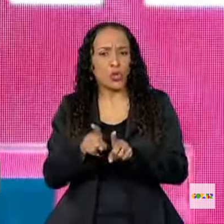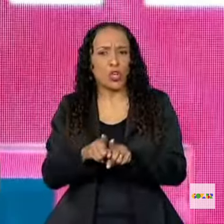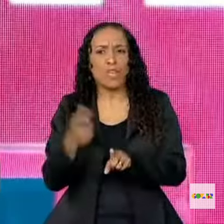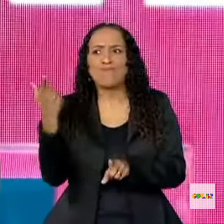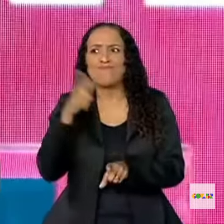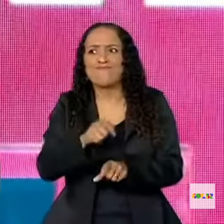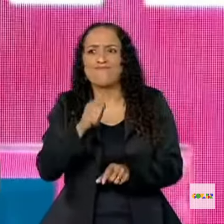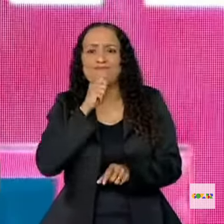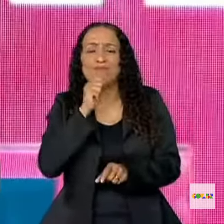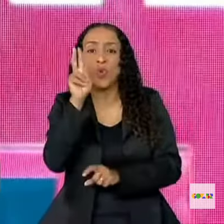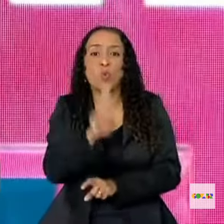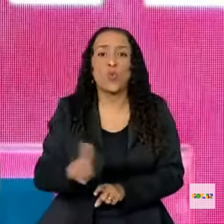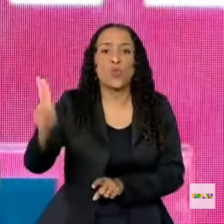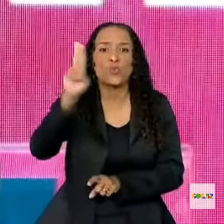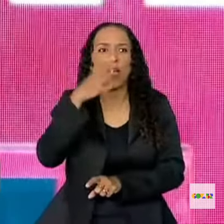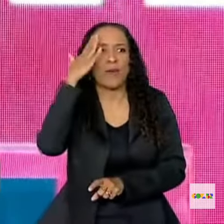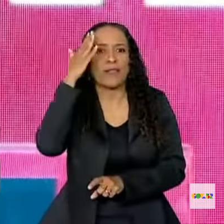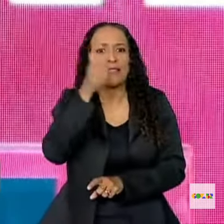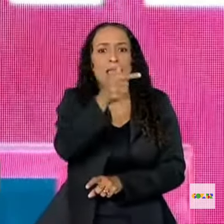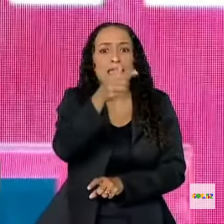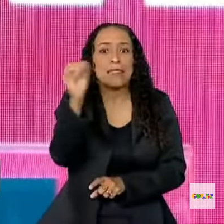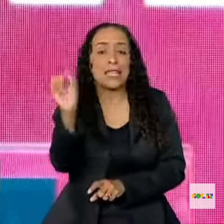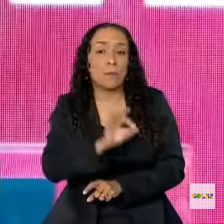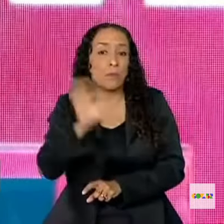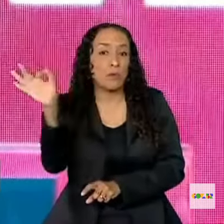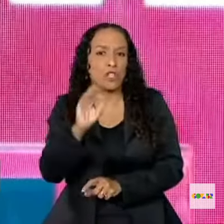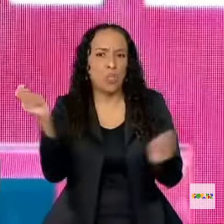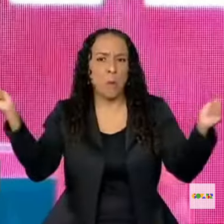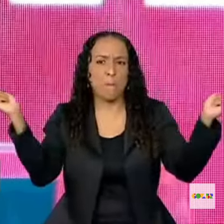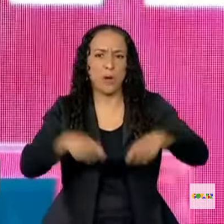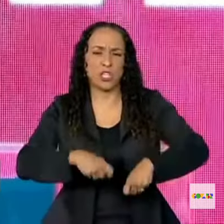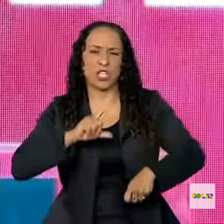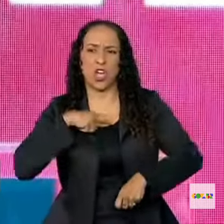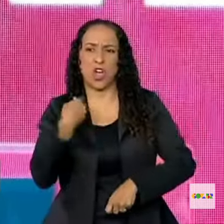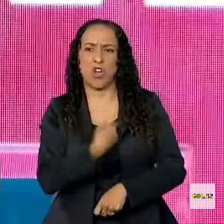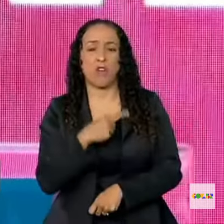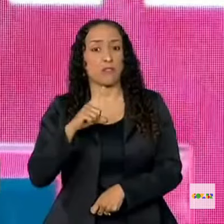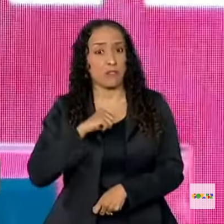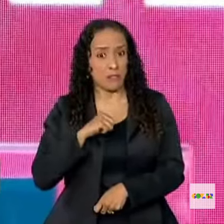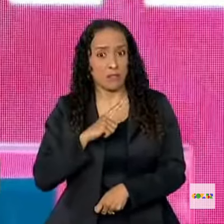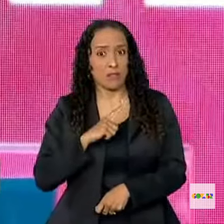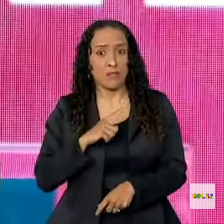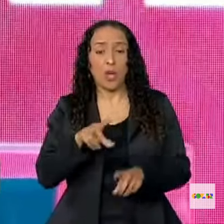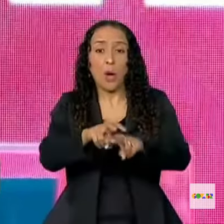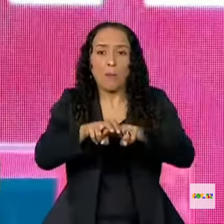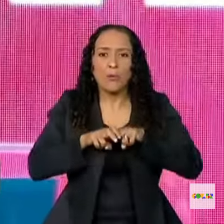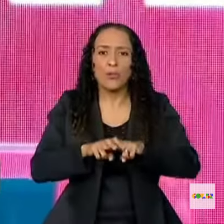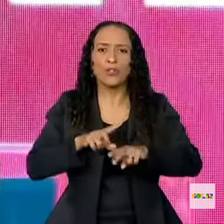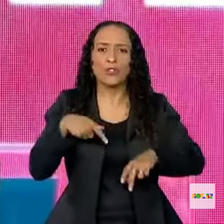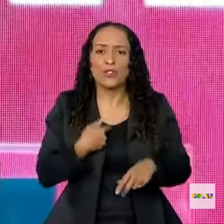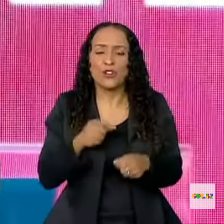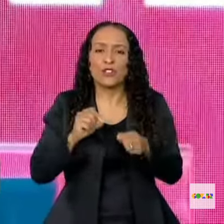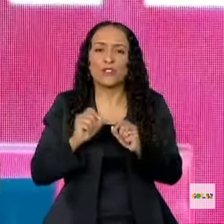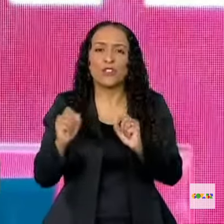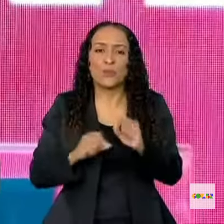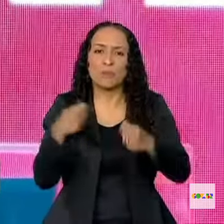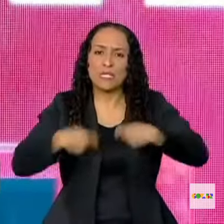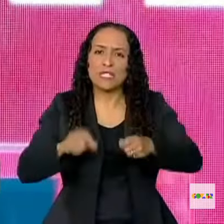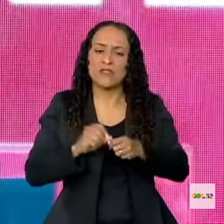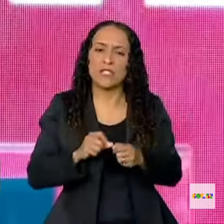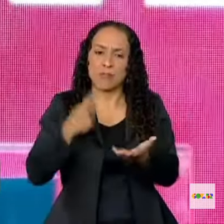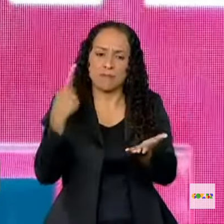conseguimos utilizar sabe 70% do potencial que nós temos e por isso é que nós precisamos fazer